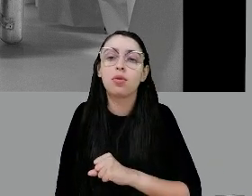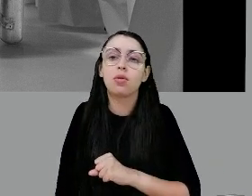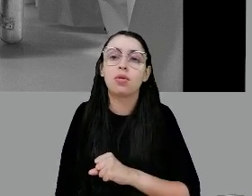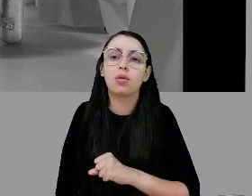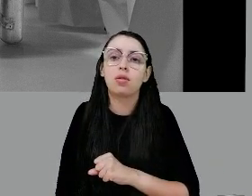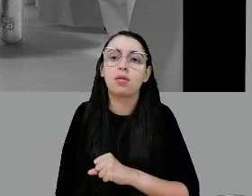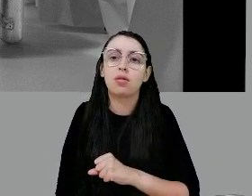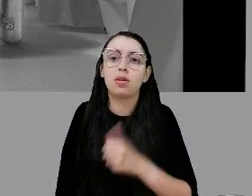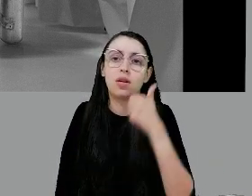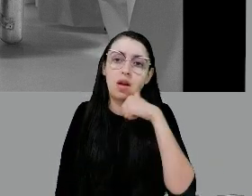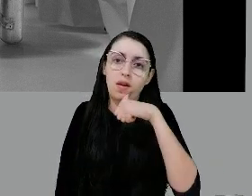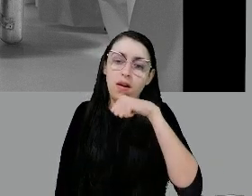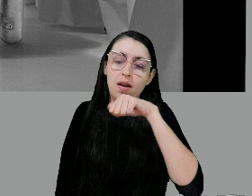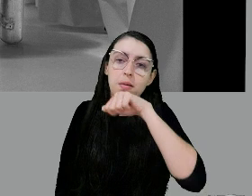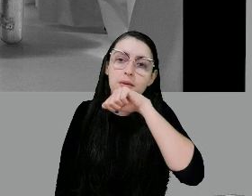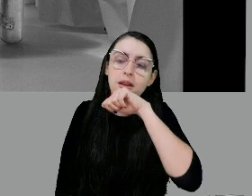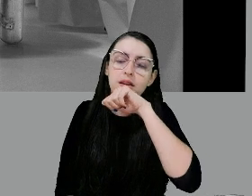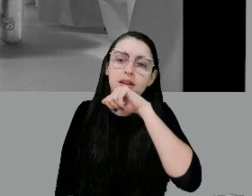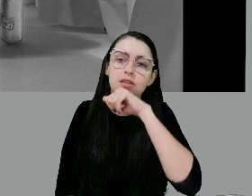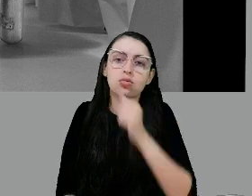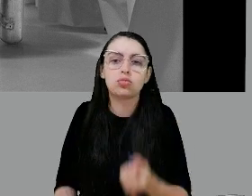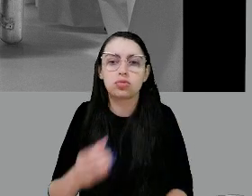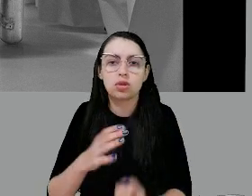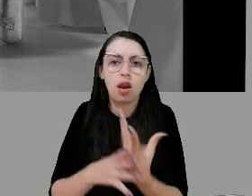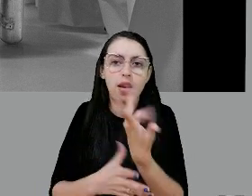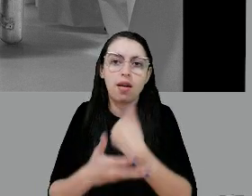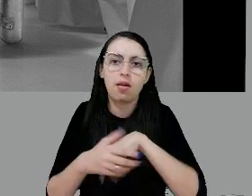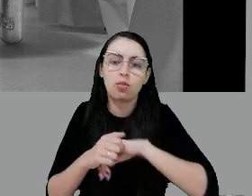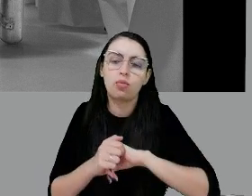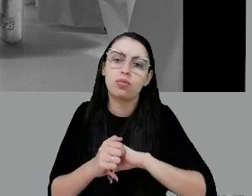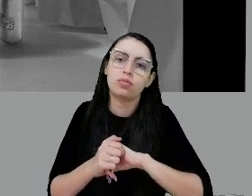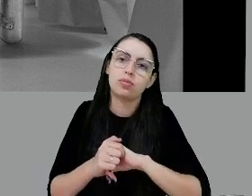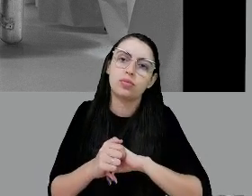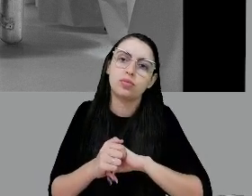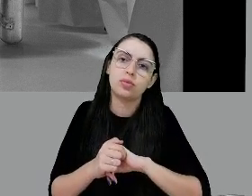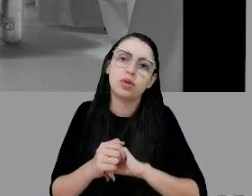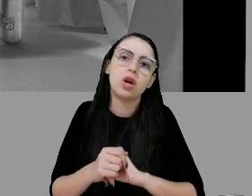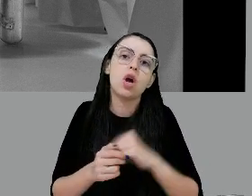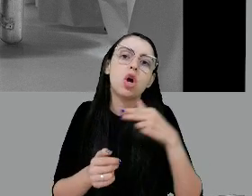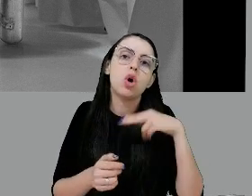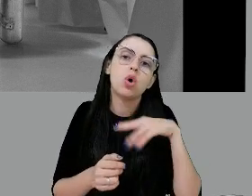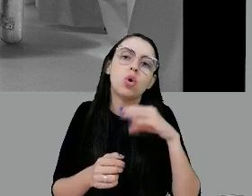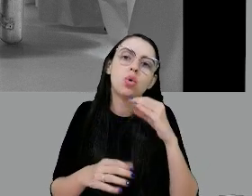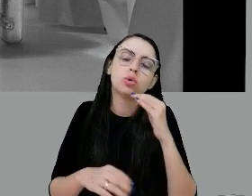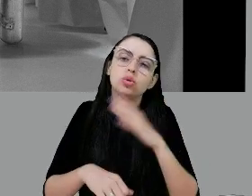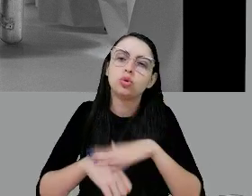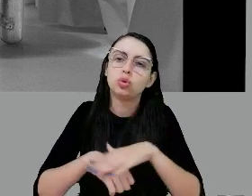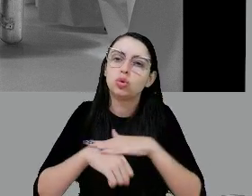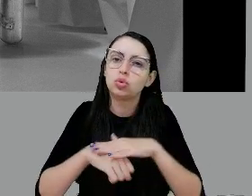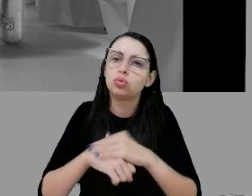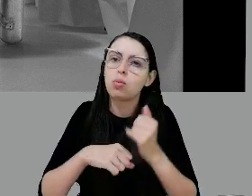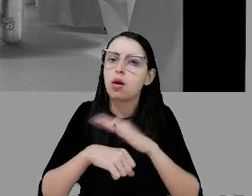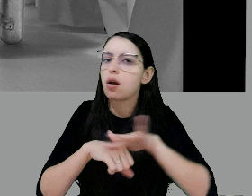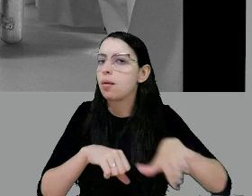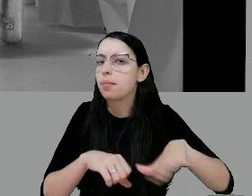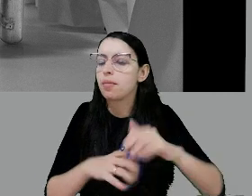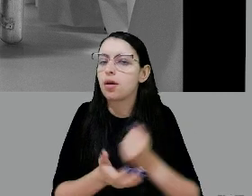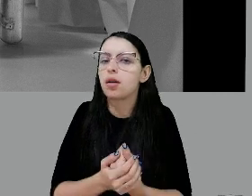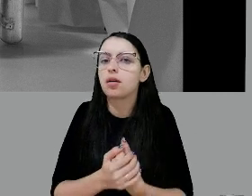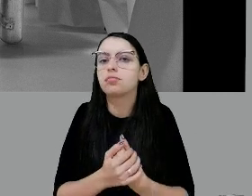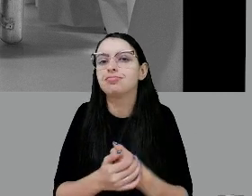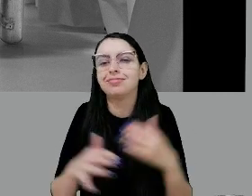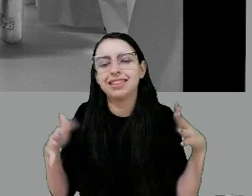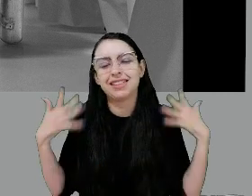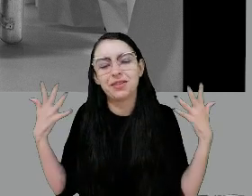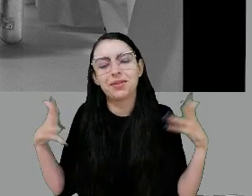assim, no renascimento, né? Que cada foto que o José mandou de cura é uma alegria, né?